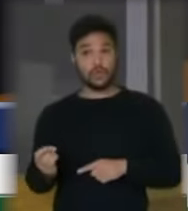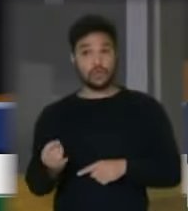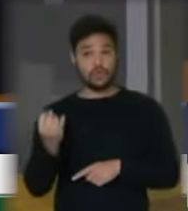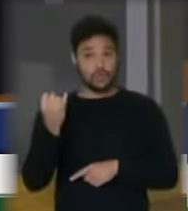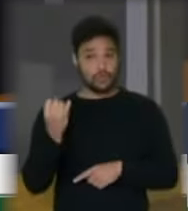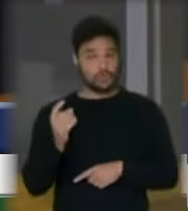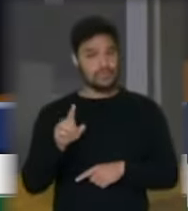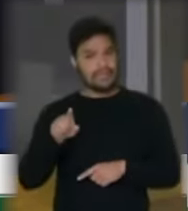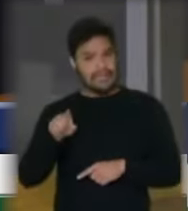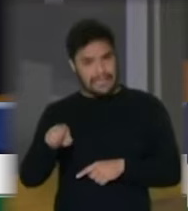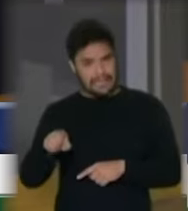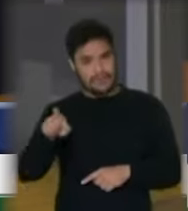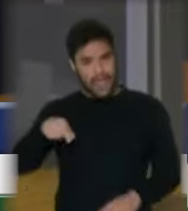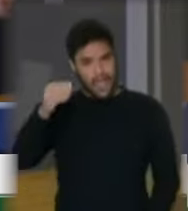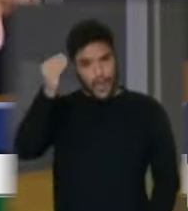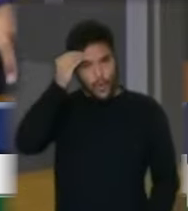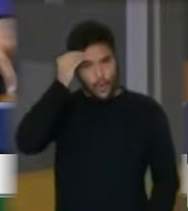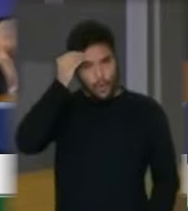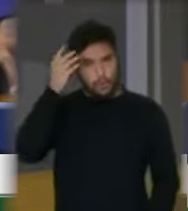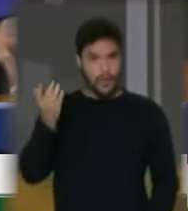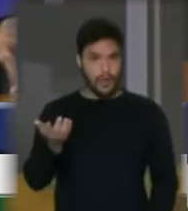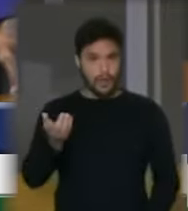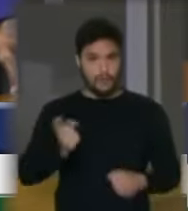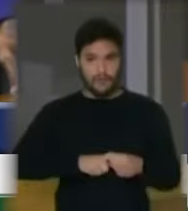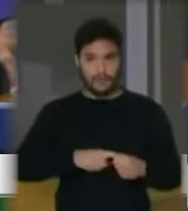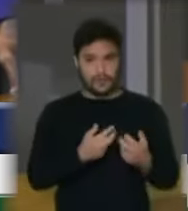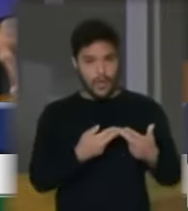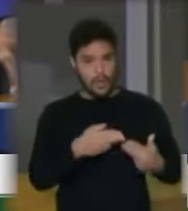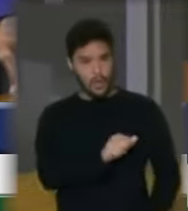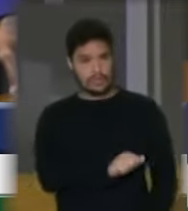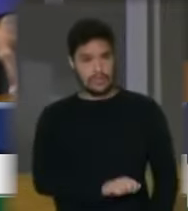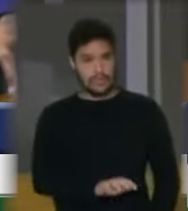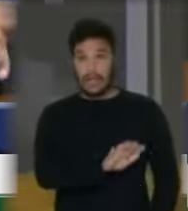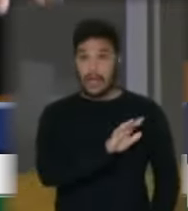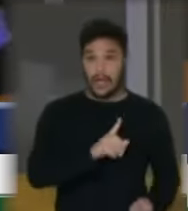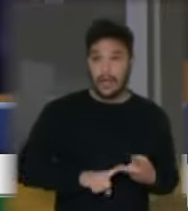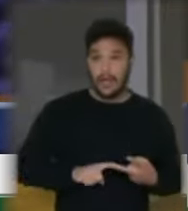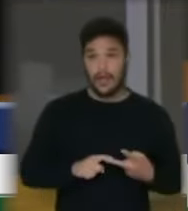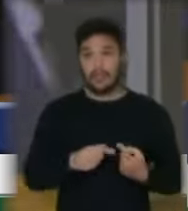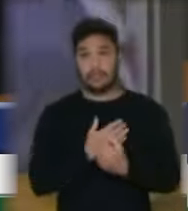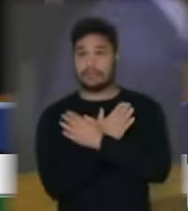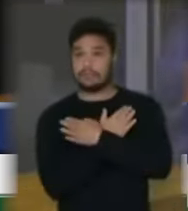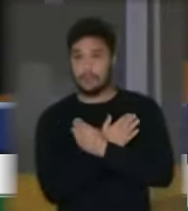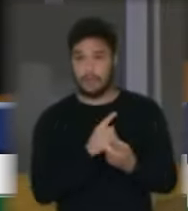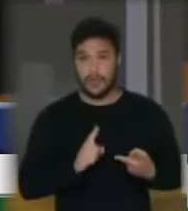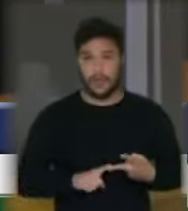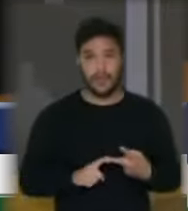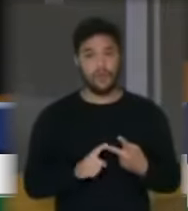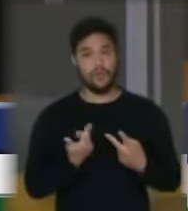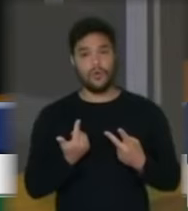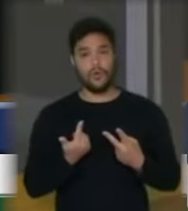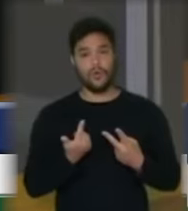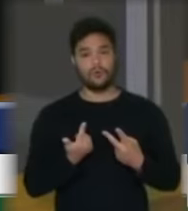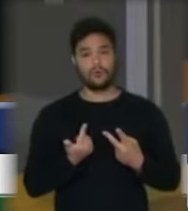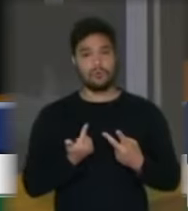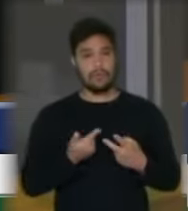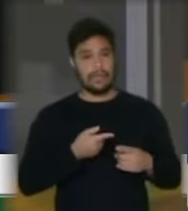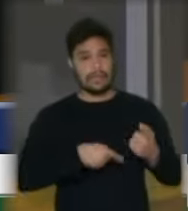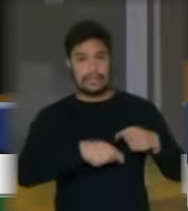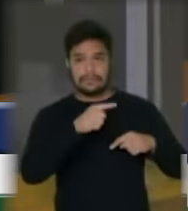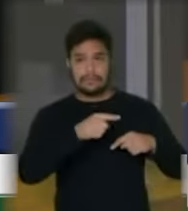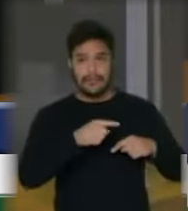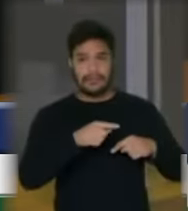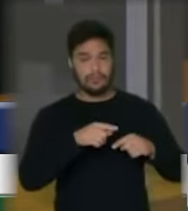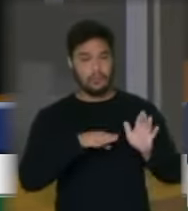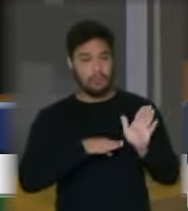a culpa para a volta da inflação, para a volta do desemprego, para a previsão de baixo crescimento do PIB que